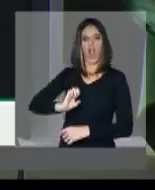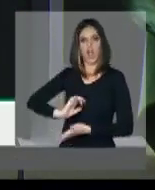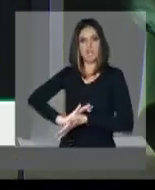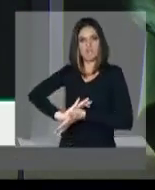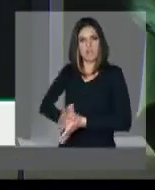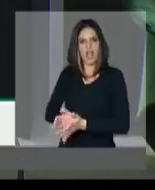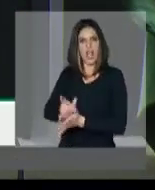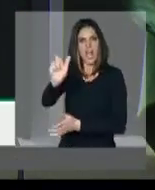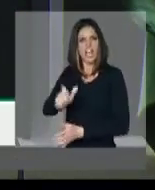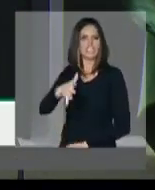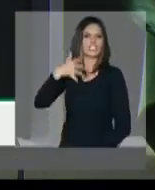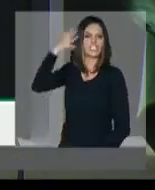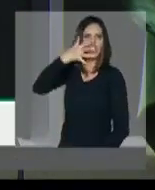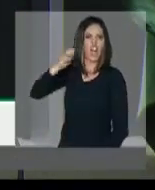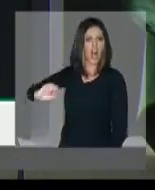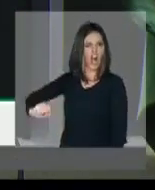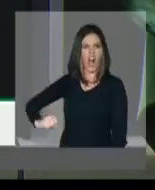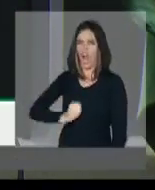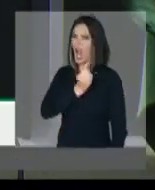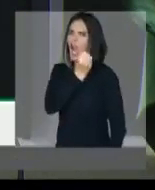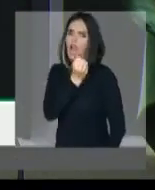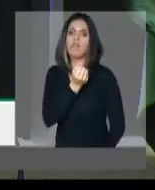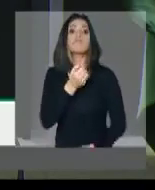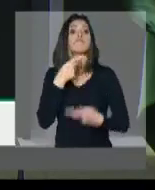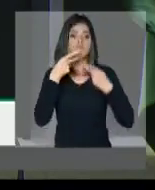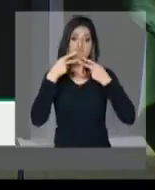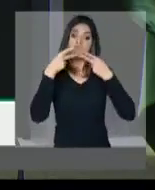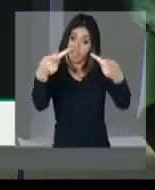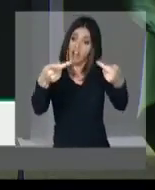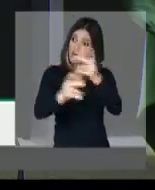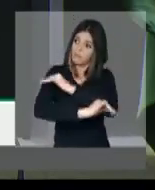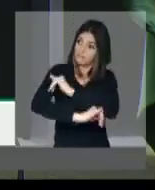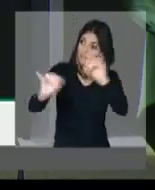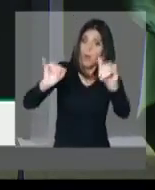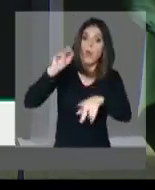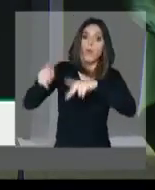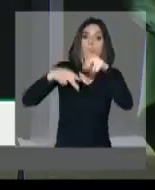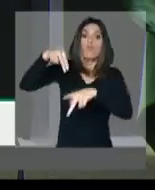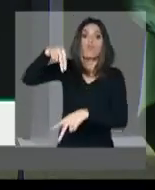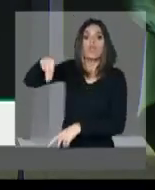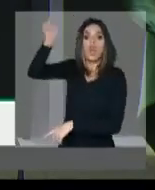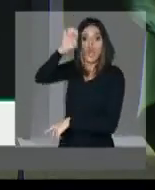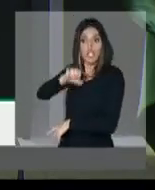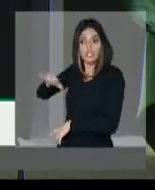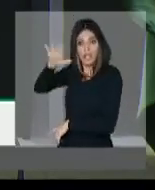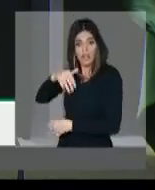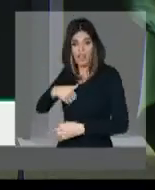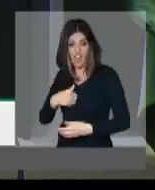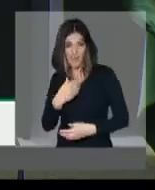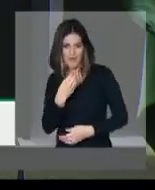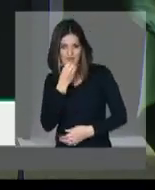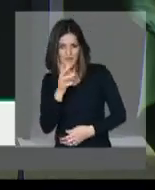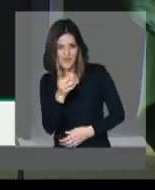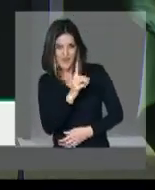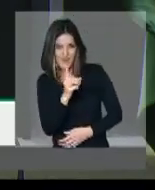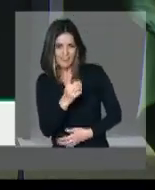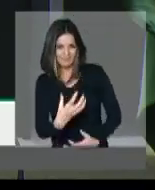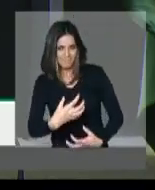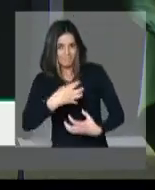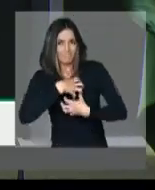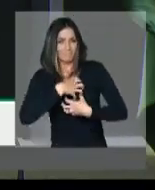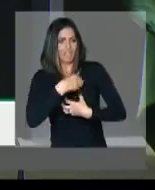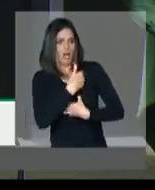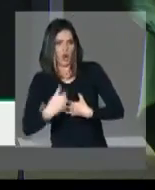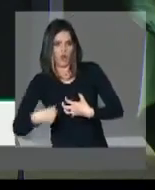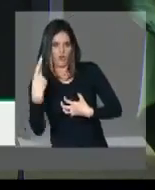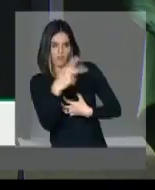senhor presidente, de ódio, mandou um recado para o Nordeste. Disse que quem não se enquadrar no sentimento do